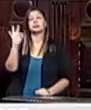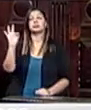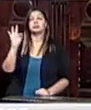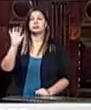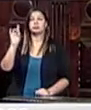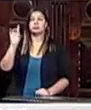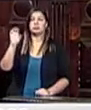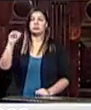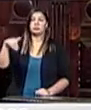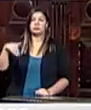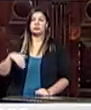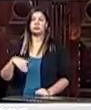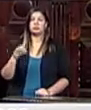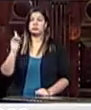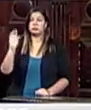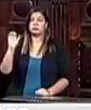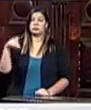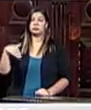DEM,